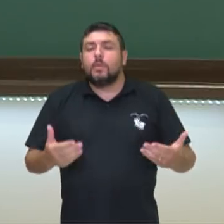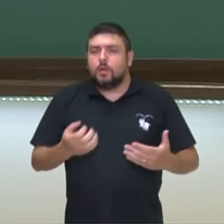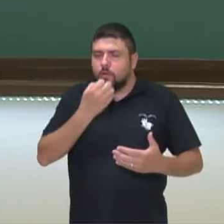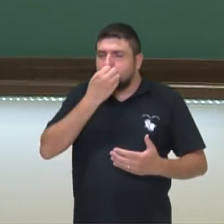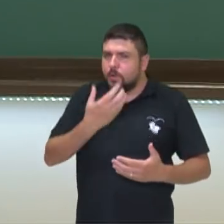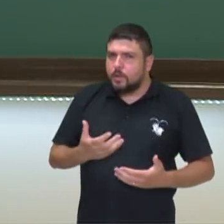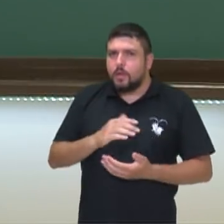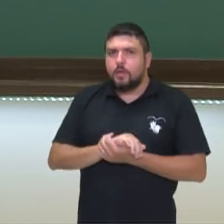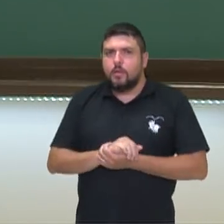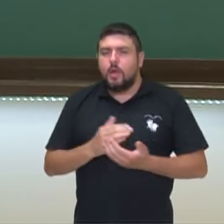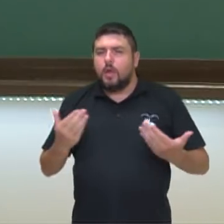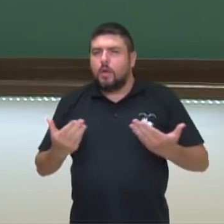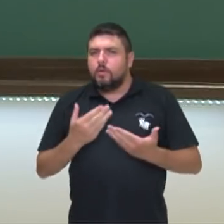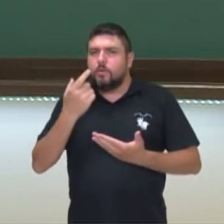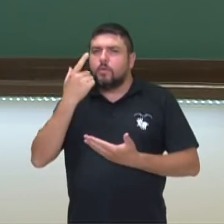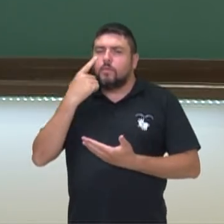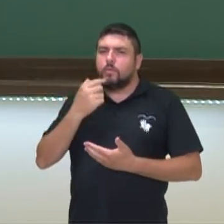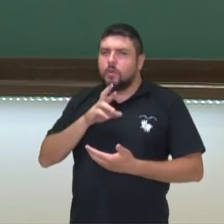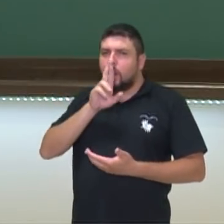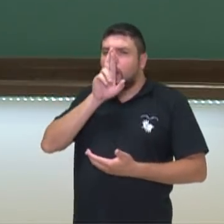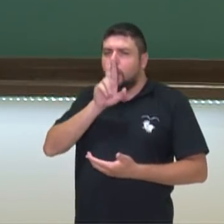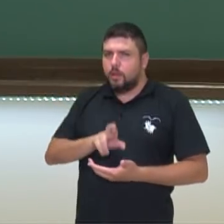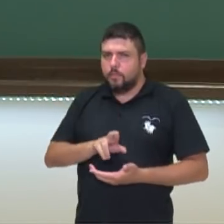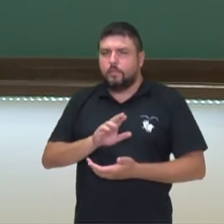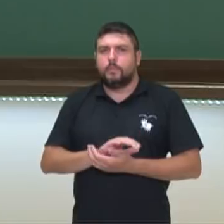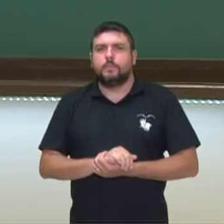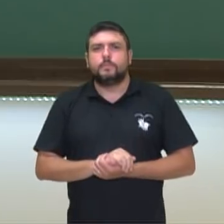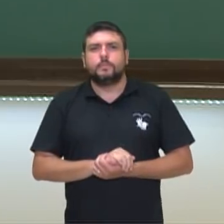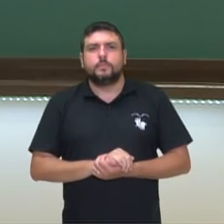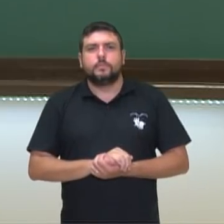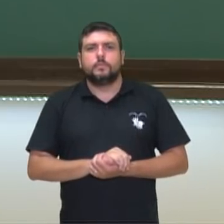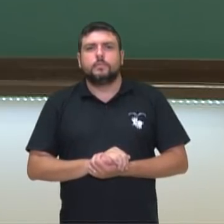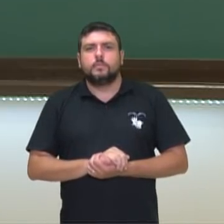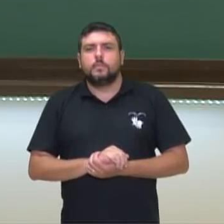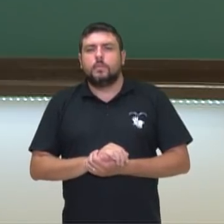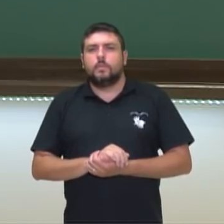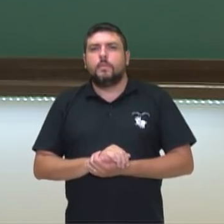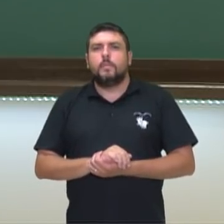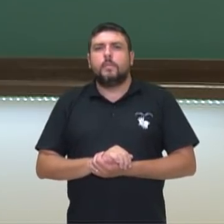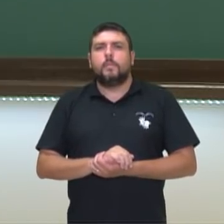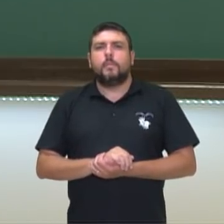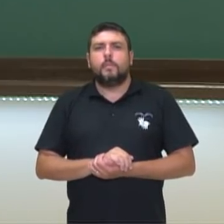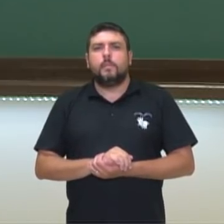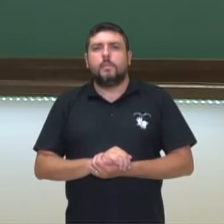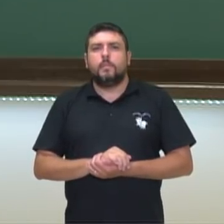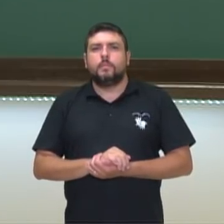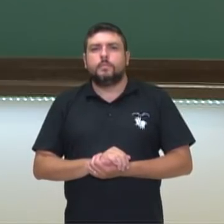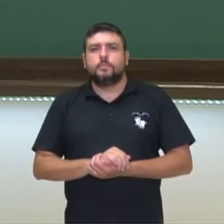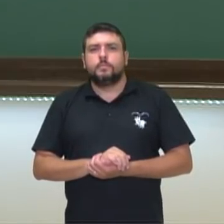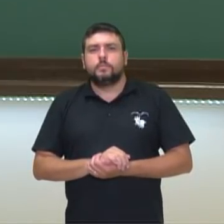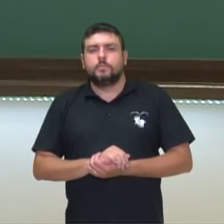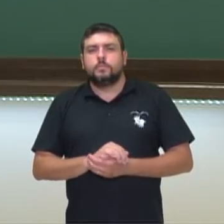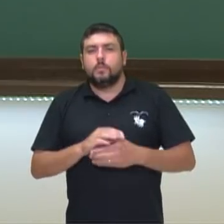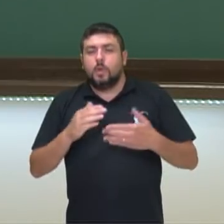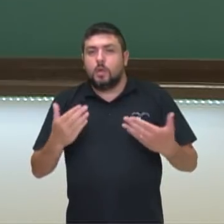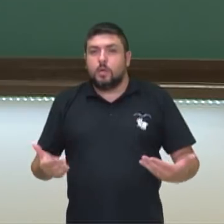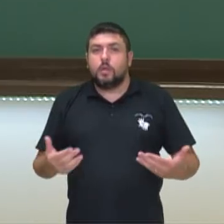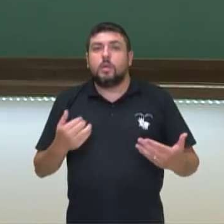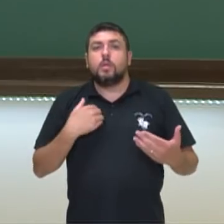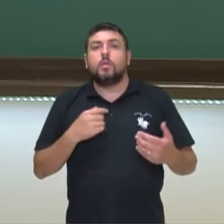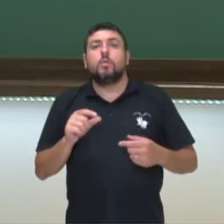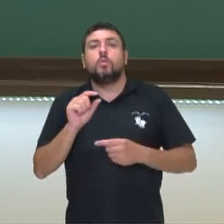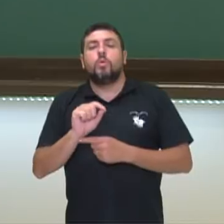Tudo tranquilo? Vamos para a resposta dessa nossa primeira pergunta, dessa nossa primeira indagação? Então, a partir dessa questão relacionada